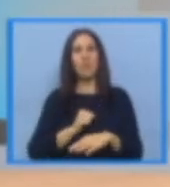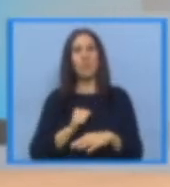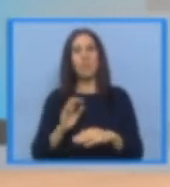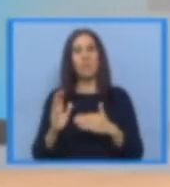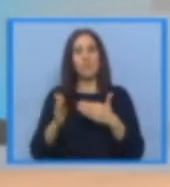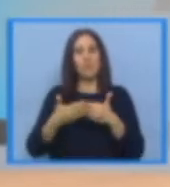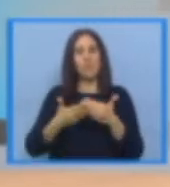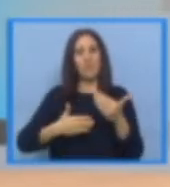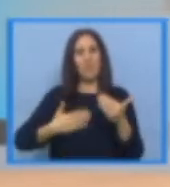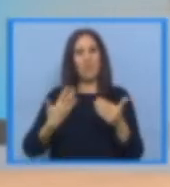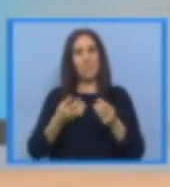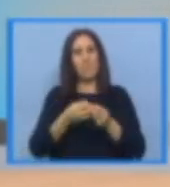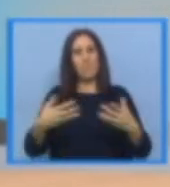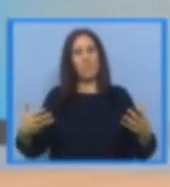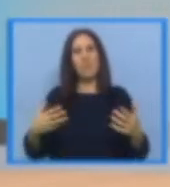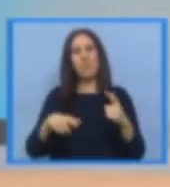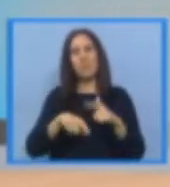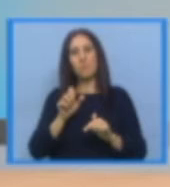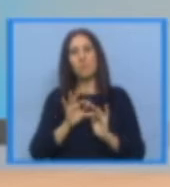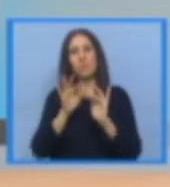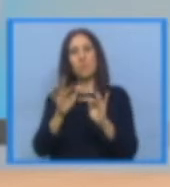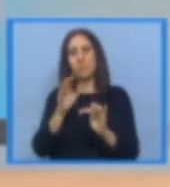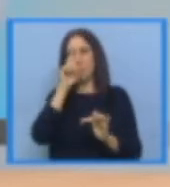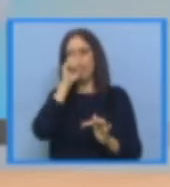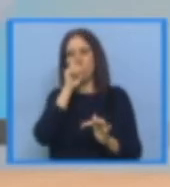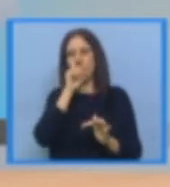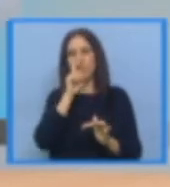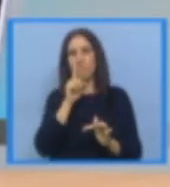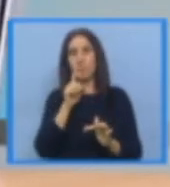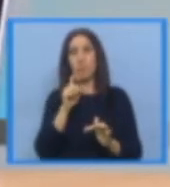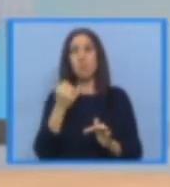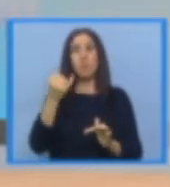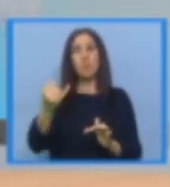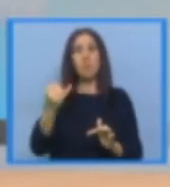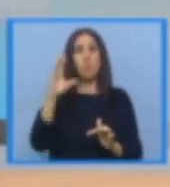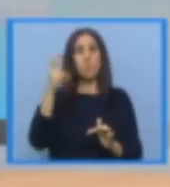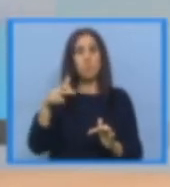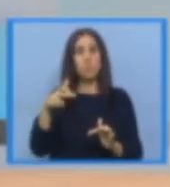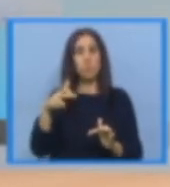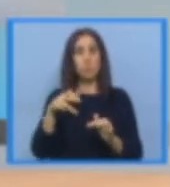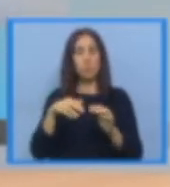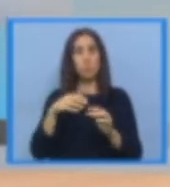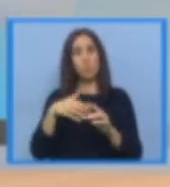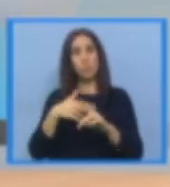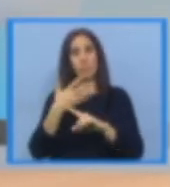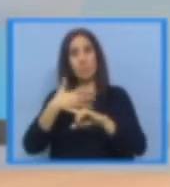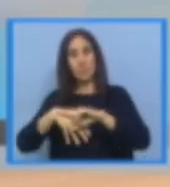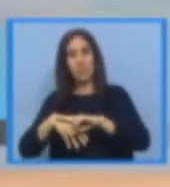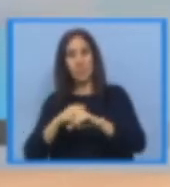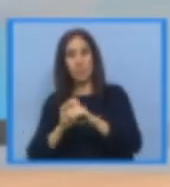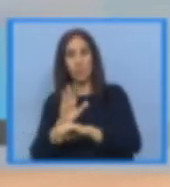fechadinha, que os refugiados vêm-nos lembrar que aconteceu do outro lado do Mediterrâneo, mas podia ter sido este